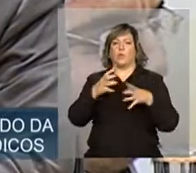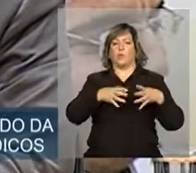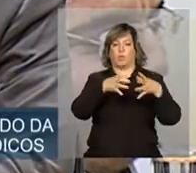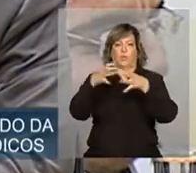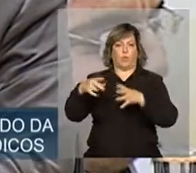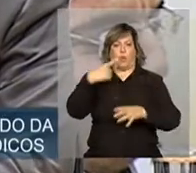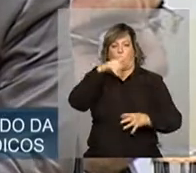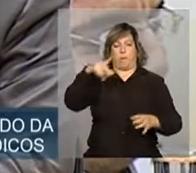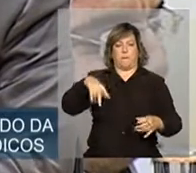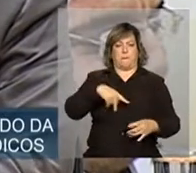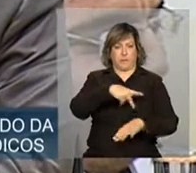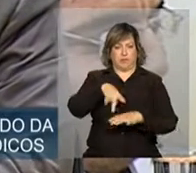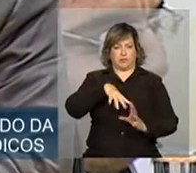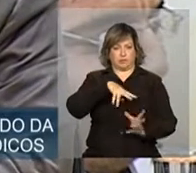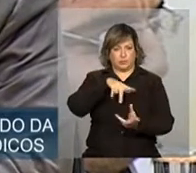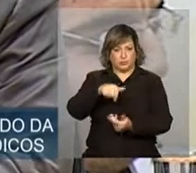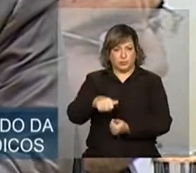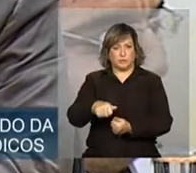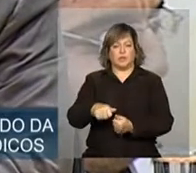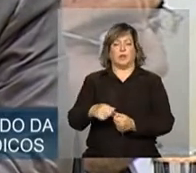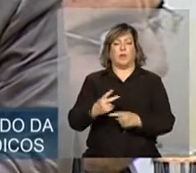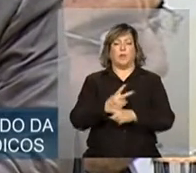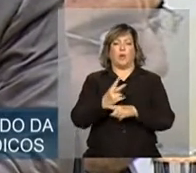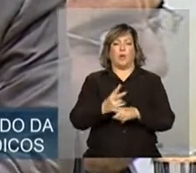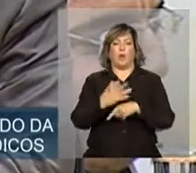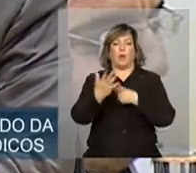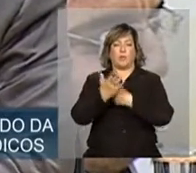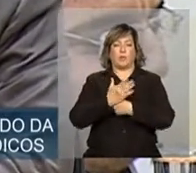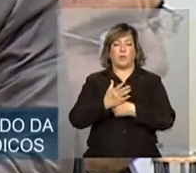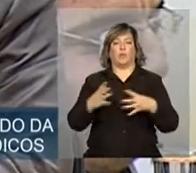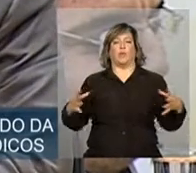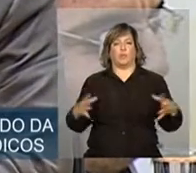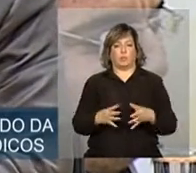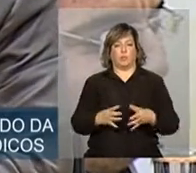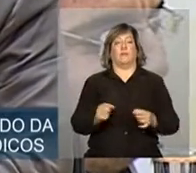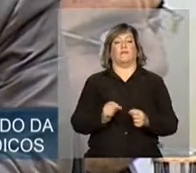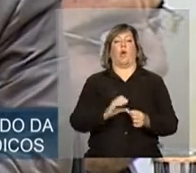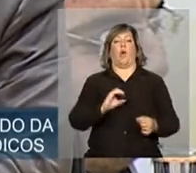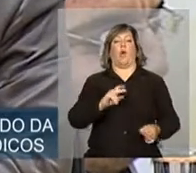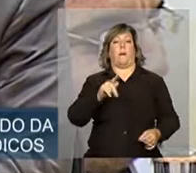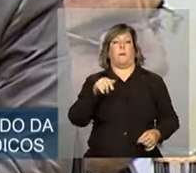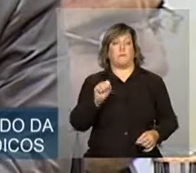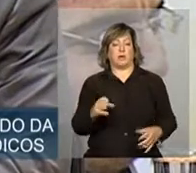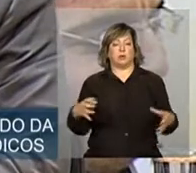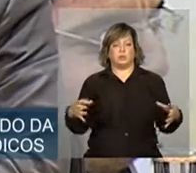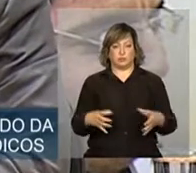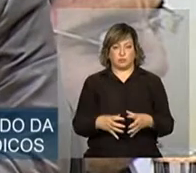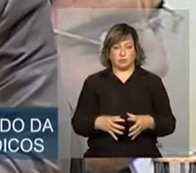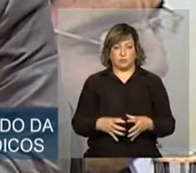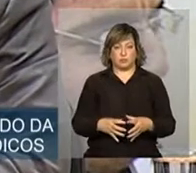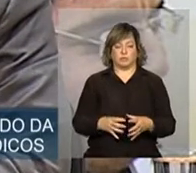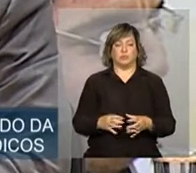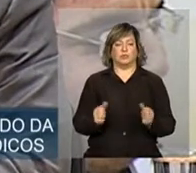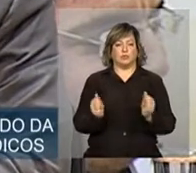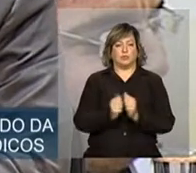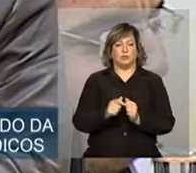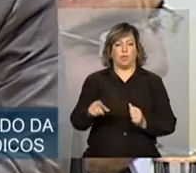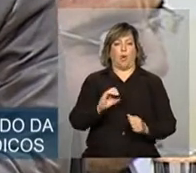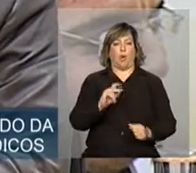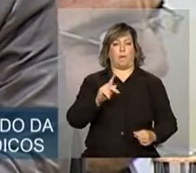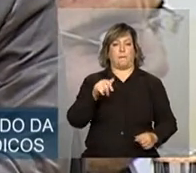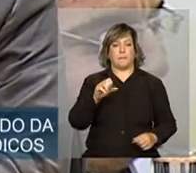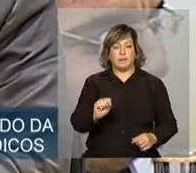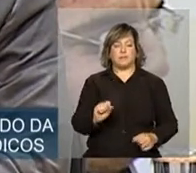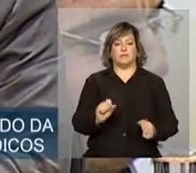fazer cooperação para buscar operações coletivas então nós estamos construindo cinco copas uma estratégia de junto com a opas